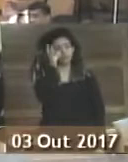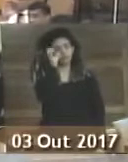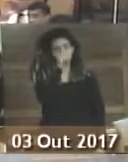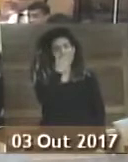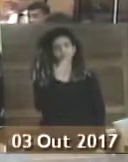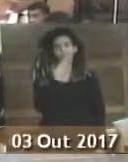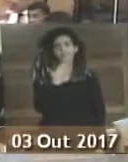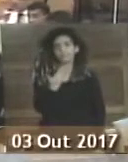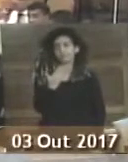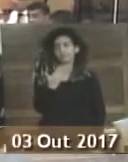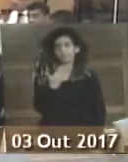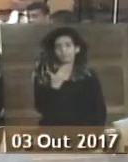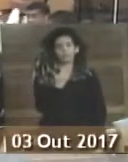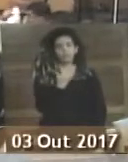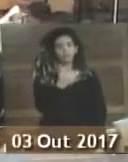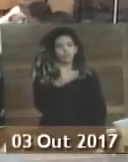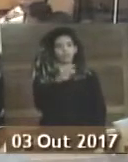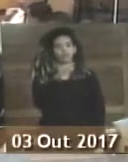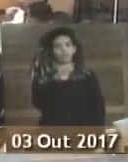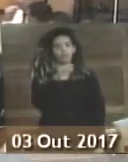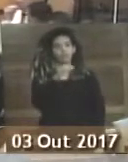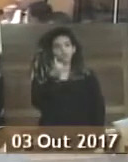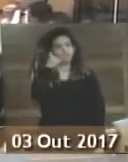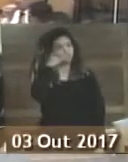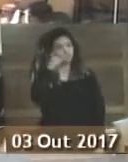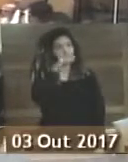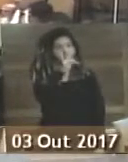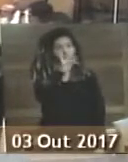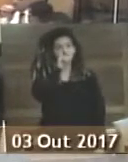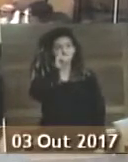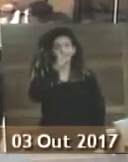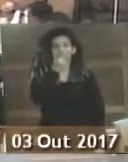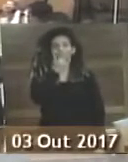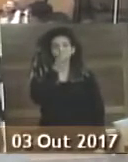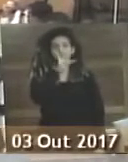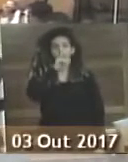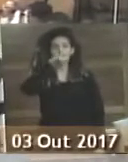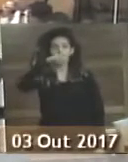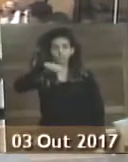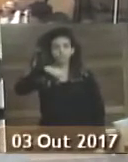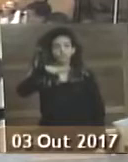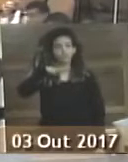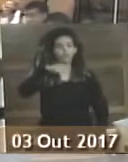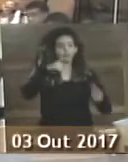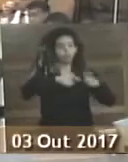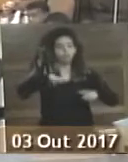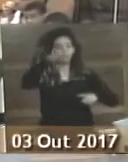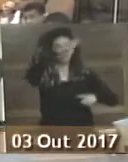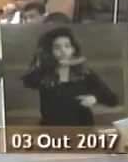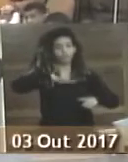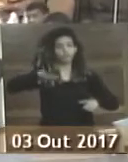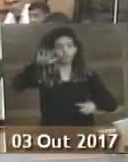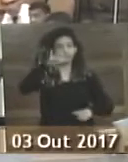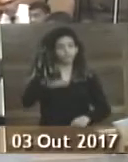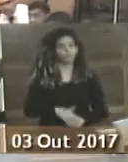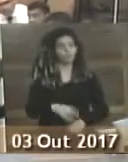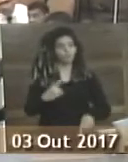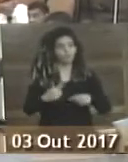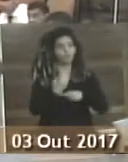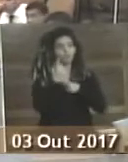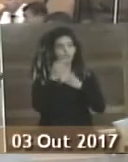solicitando a operador de telefonia celular, a TIM, que faça um estudo a fim de analisar as suas áreas de cobertura no município. Em discussão